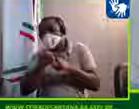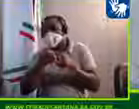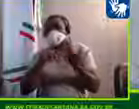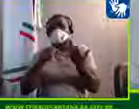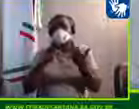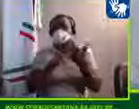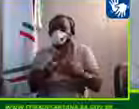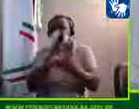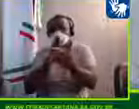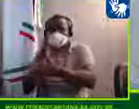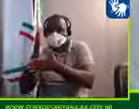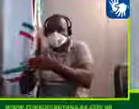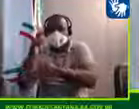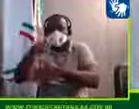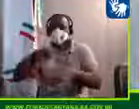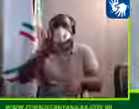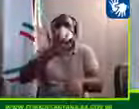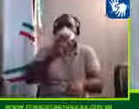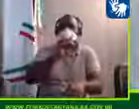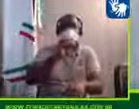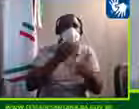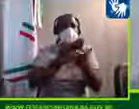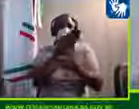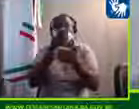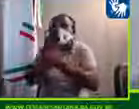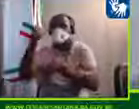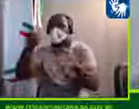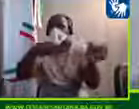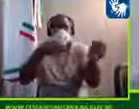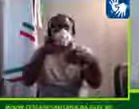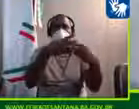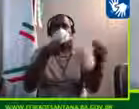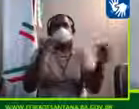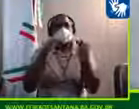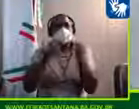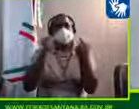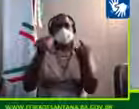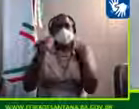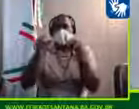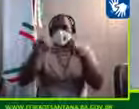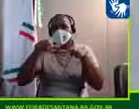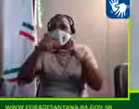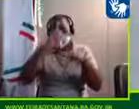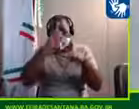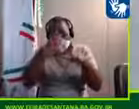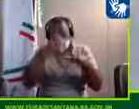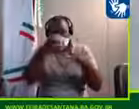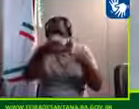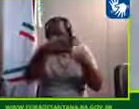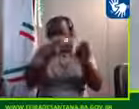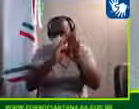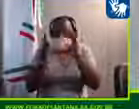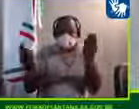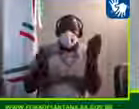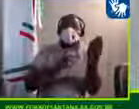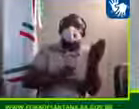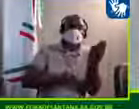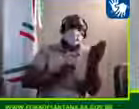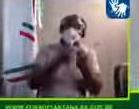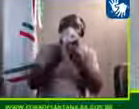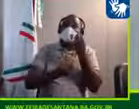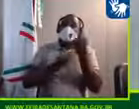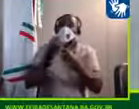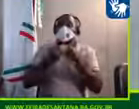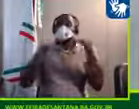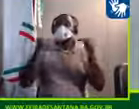entram na rede de saúde pública de Feira de Santana? A gente fala mais especificamente do hospital de campanha, né? Qual é o